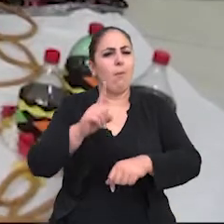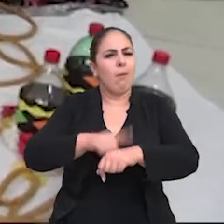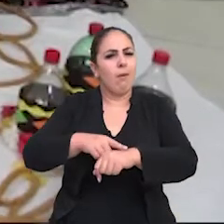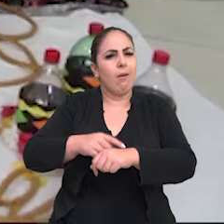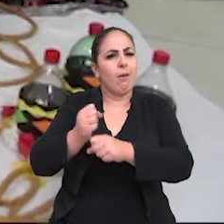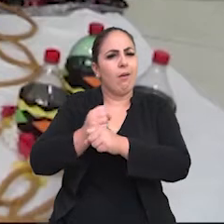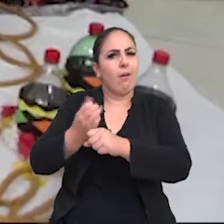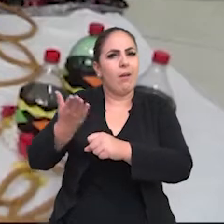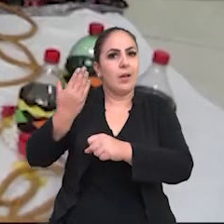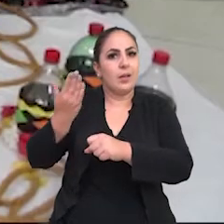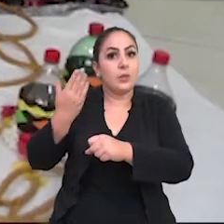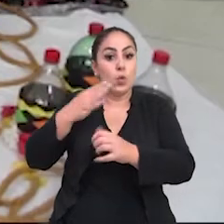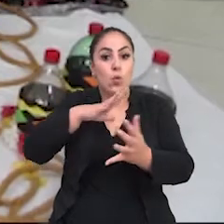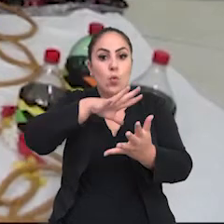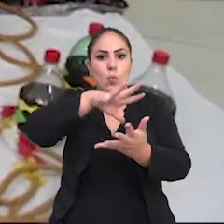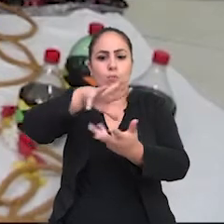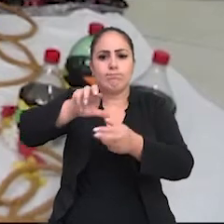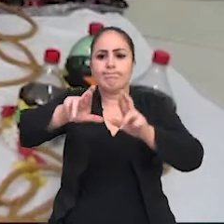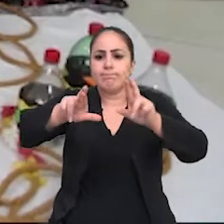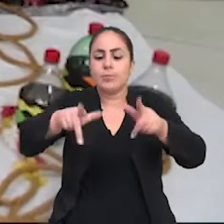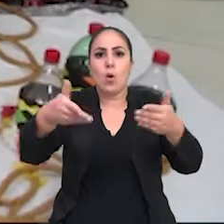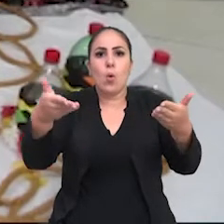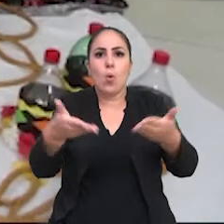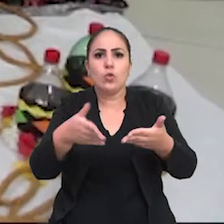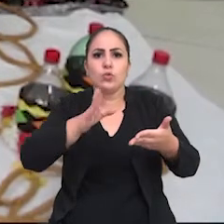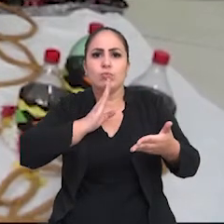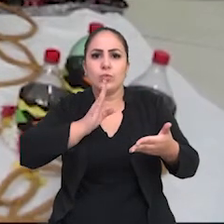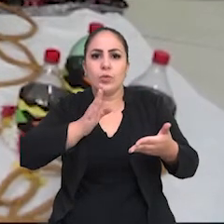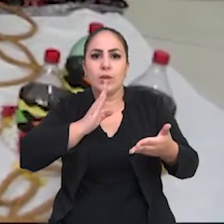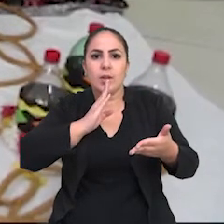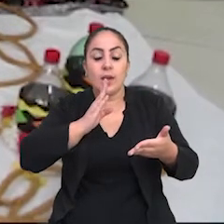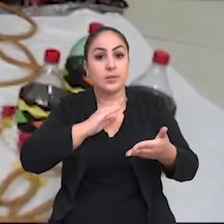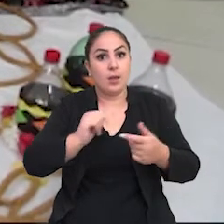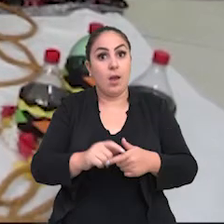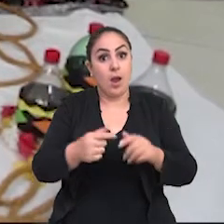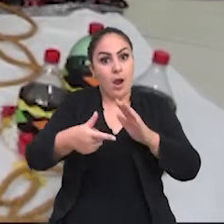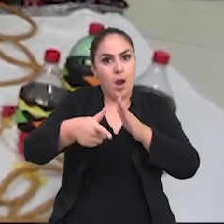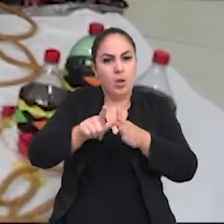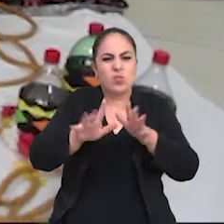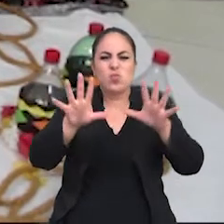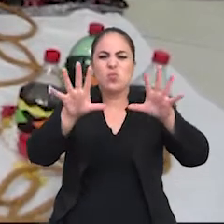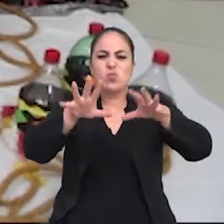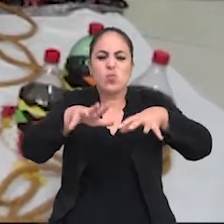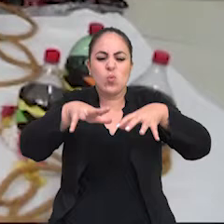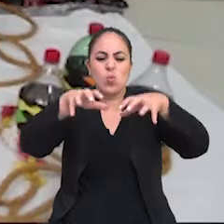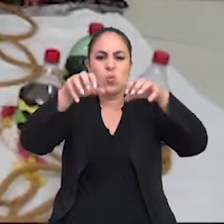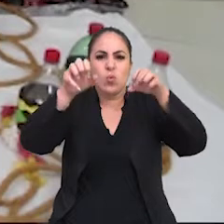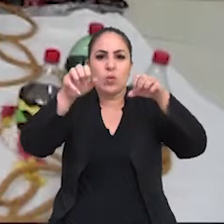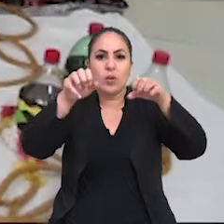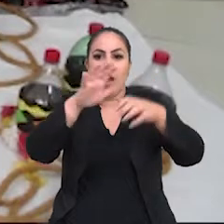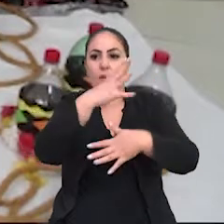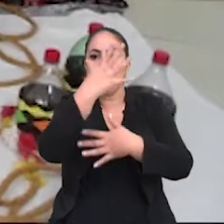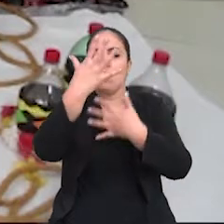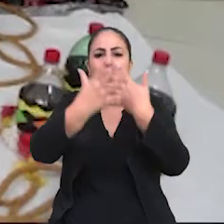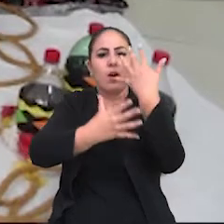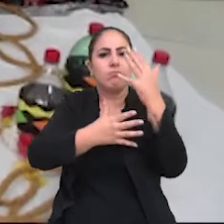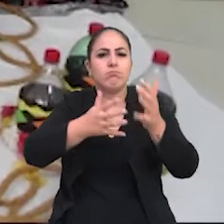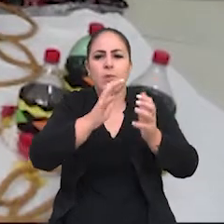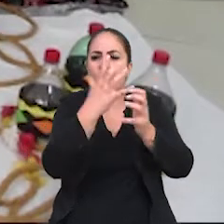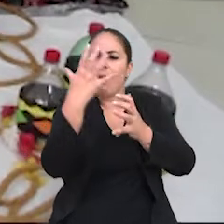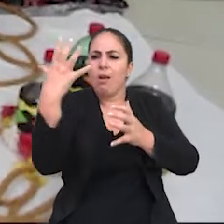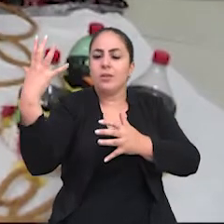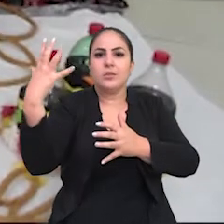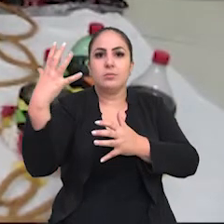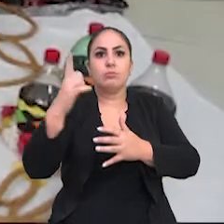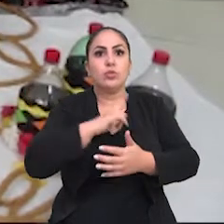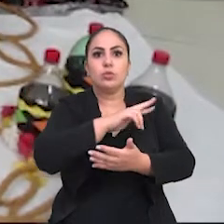Há muito tempo atrás, o mundo era bem diferente do que a gente conhece hoje. Ele era todo escuro, a floresta era grande